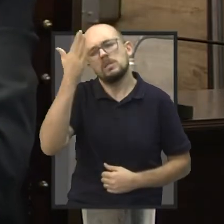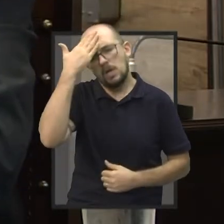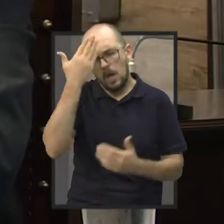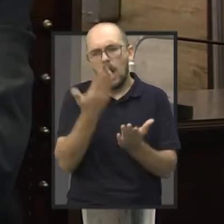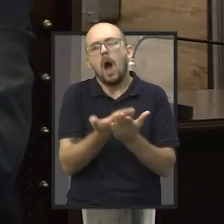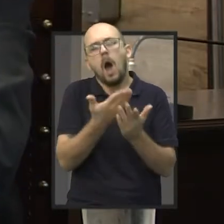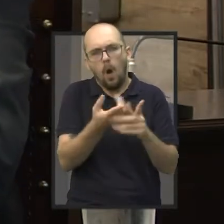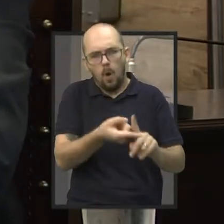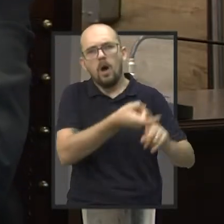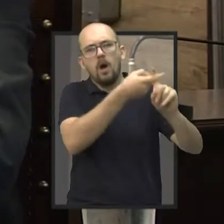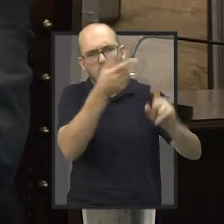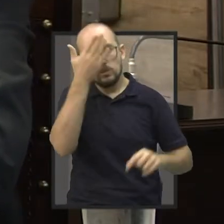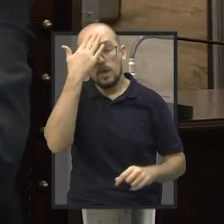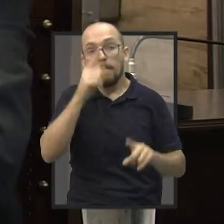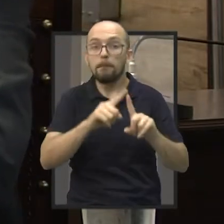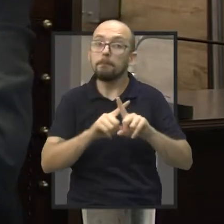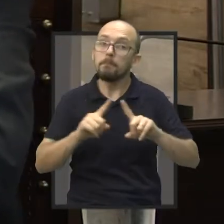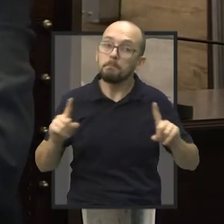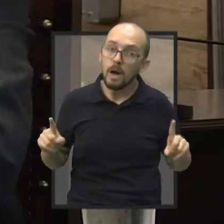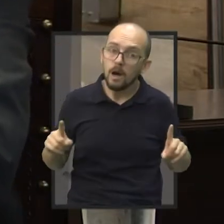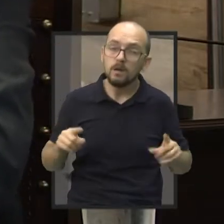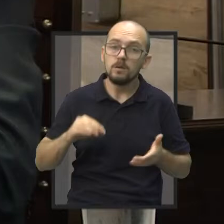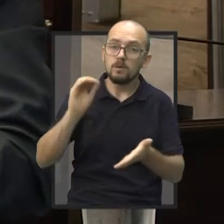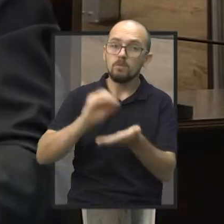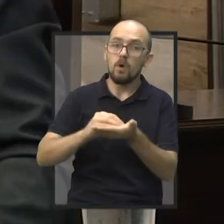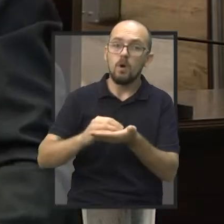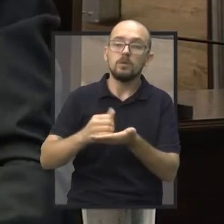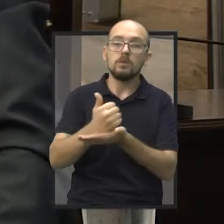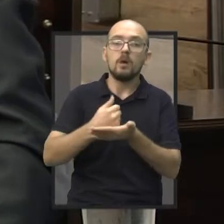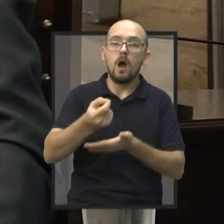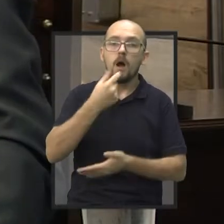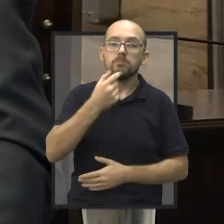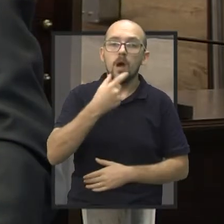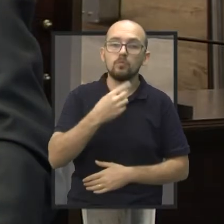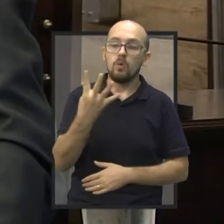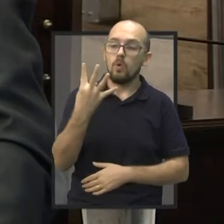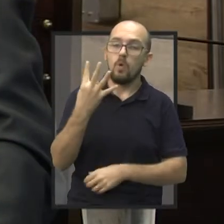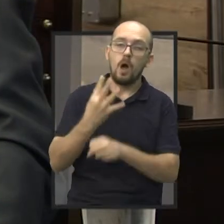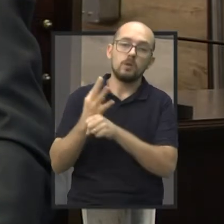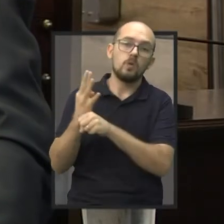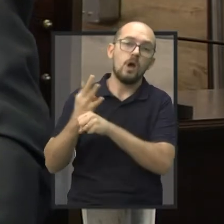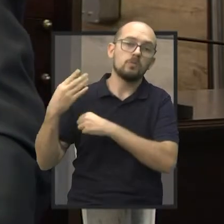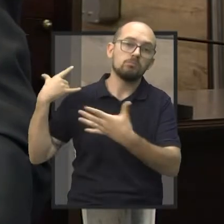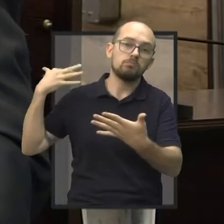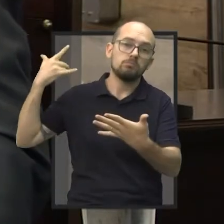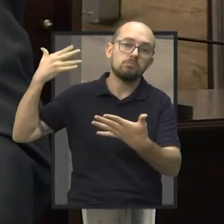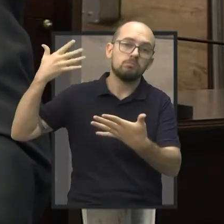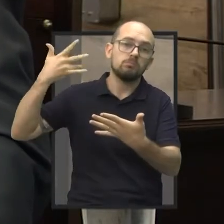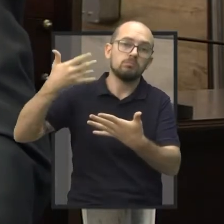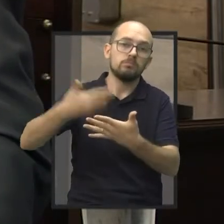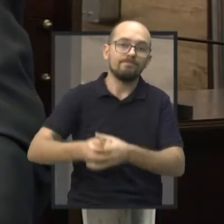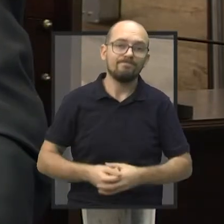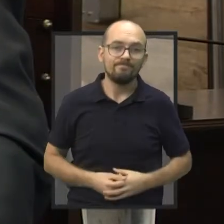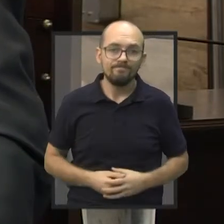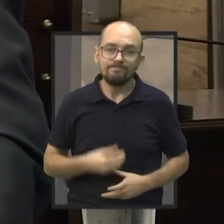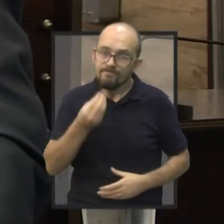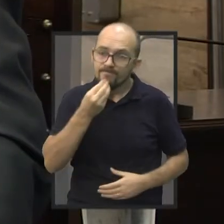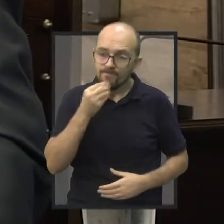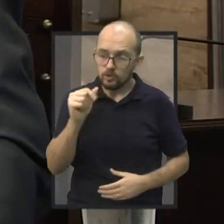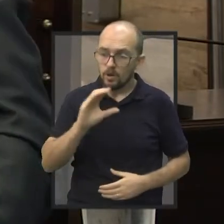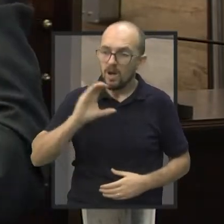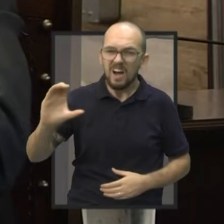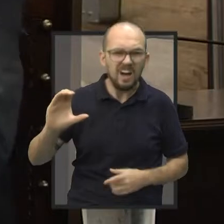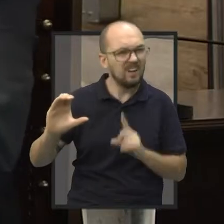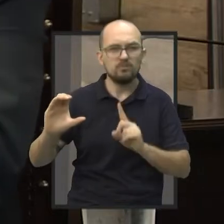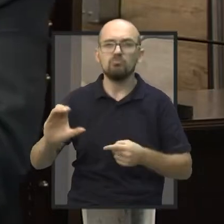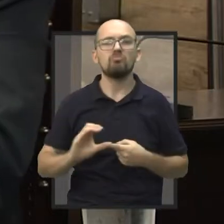mas, enfim, nós convivemos com uma falta de remédio por quase 4 anos. Então, esses recursos podem ter uma melhor